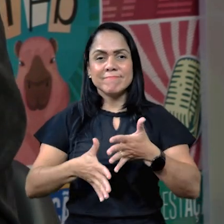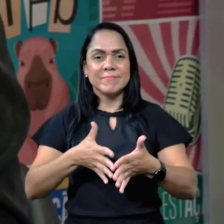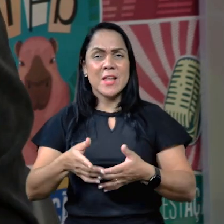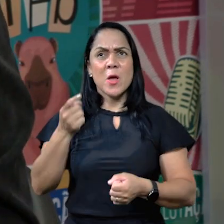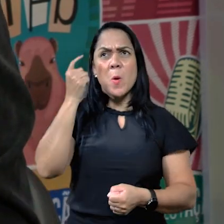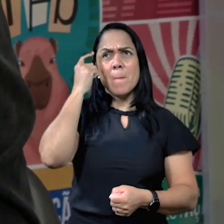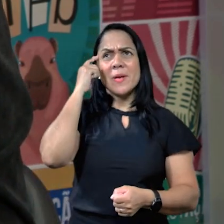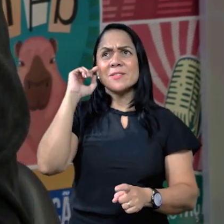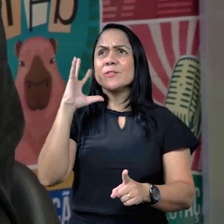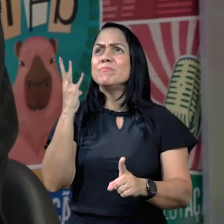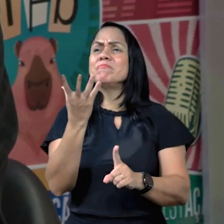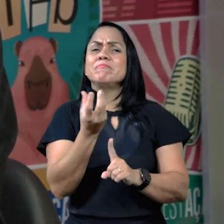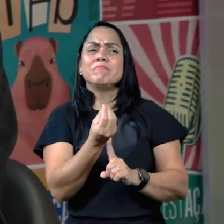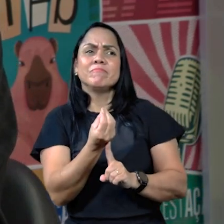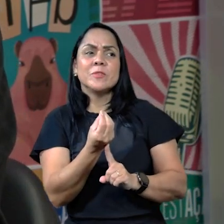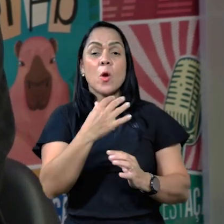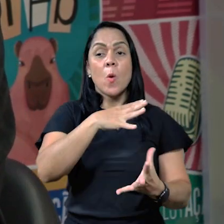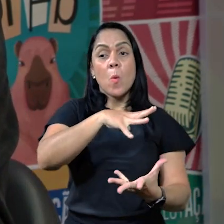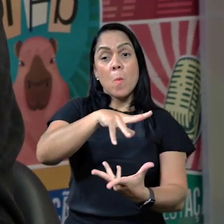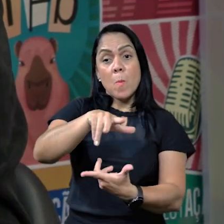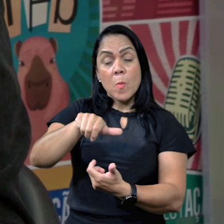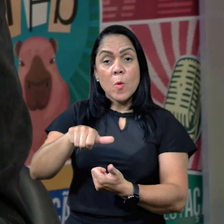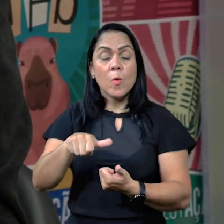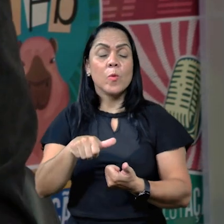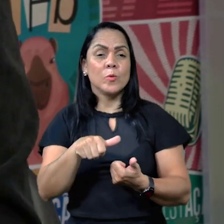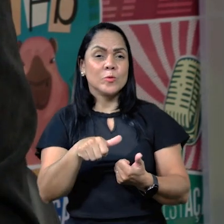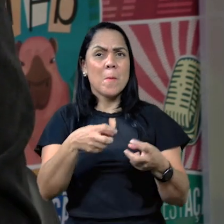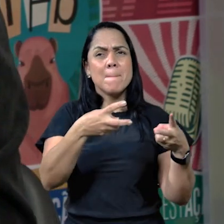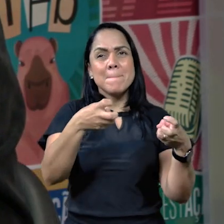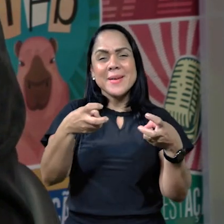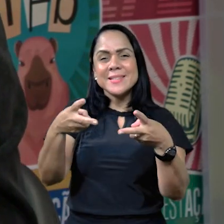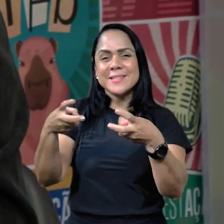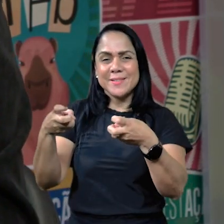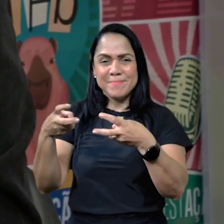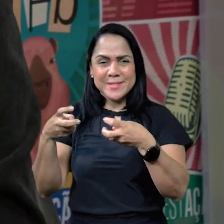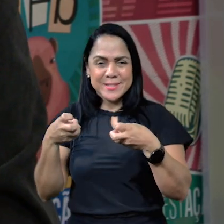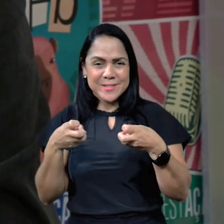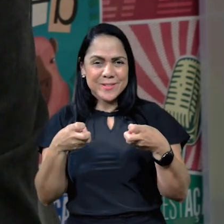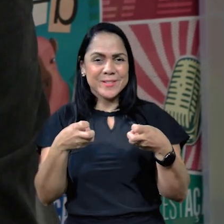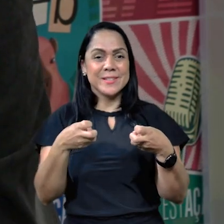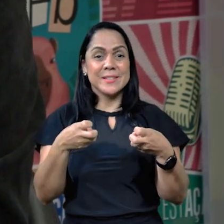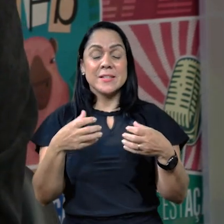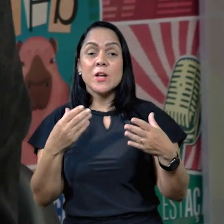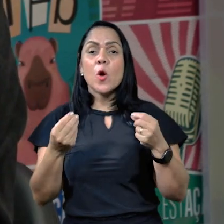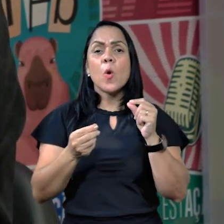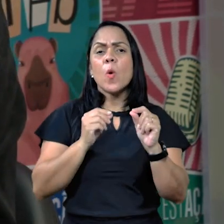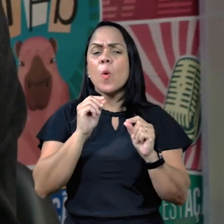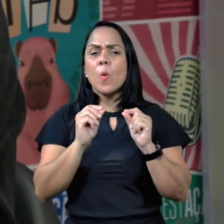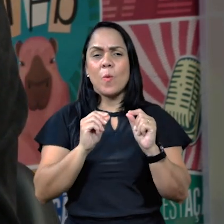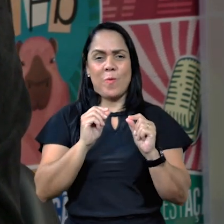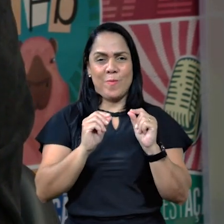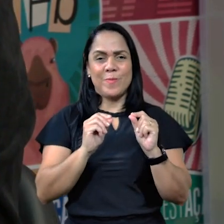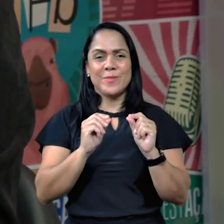mais poético, interpretar mundos, visões de mundo, percepções. eh, e aí não tem como fazer